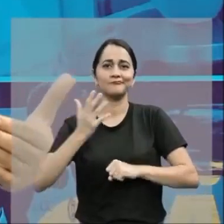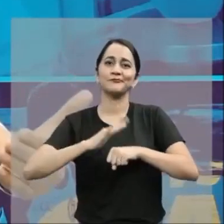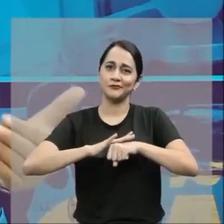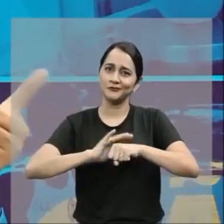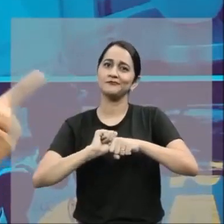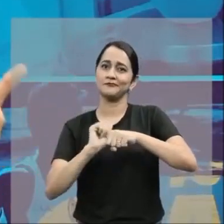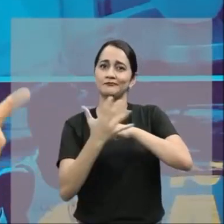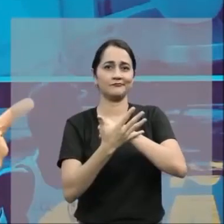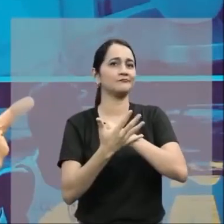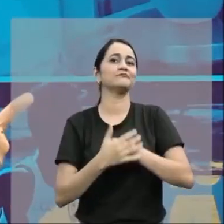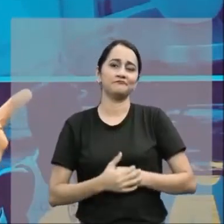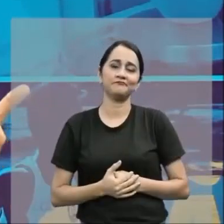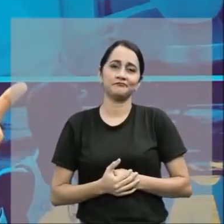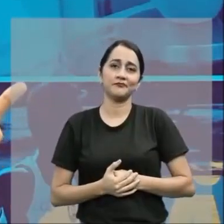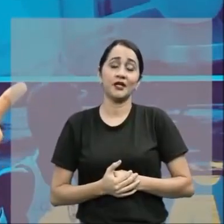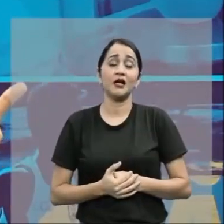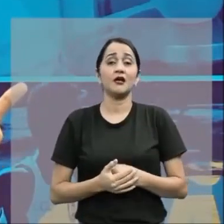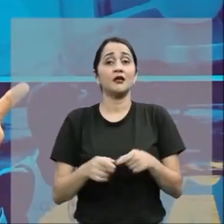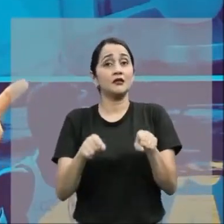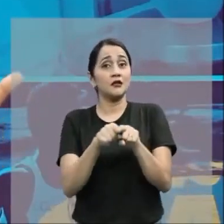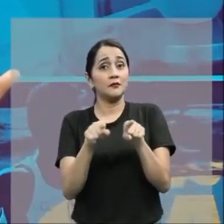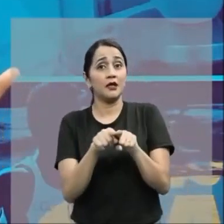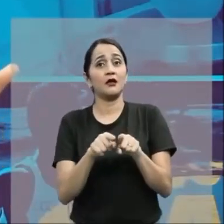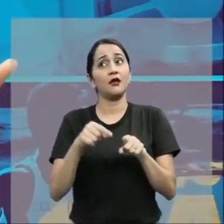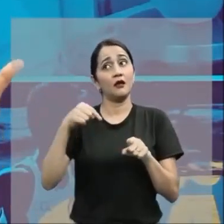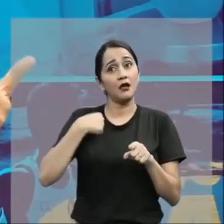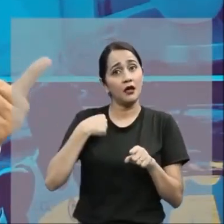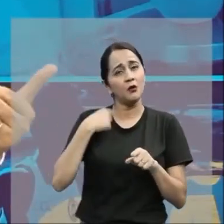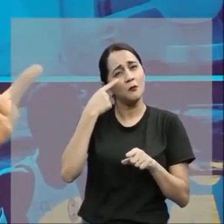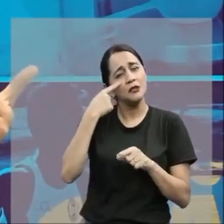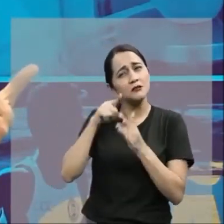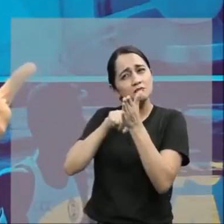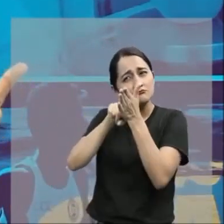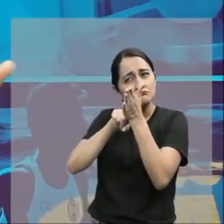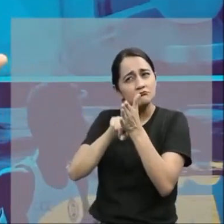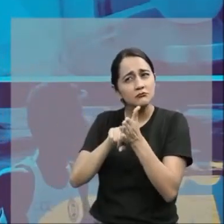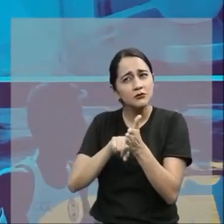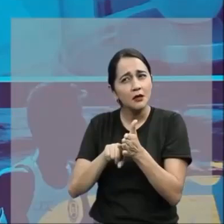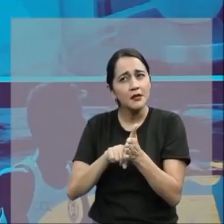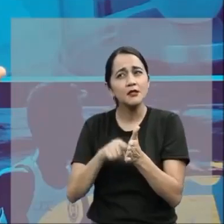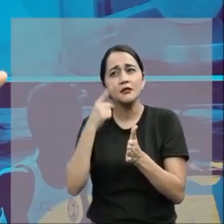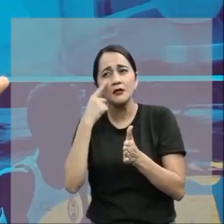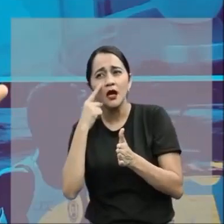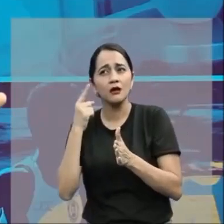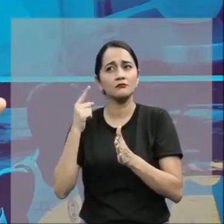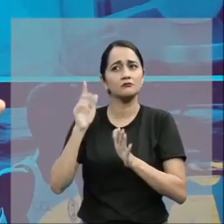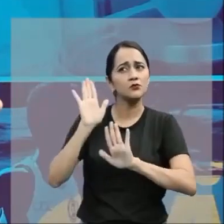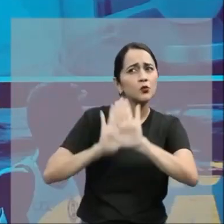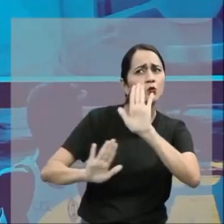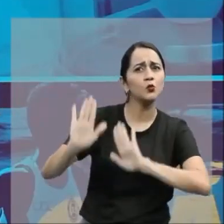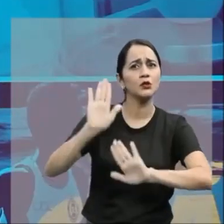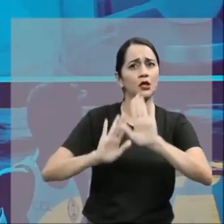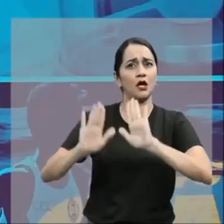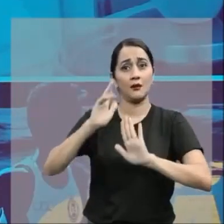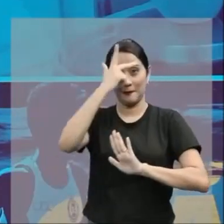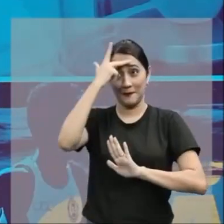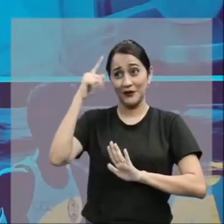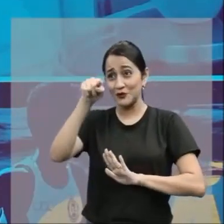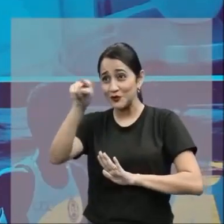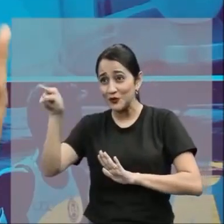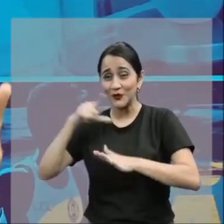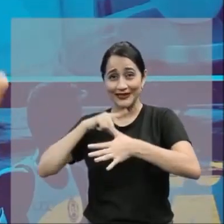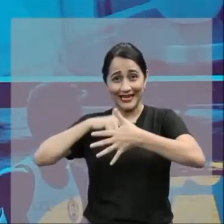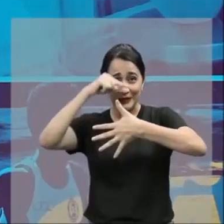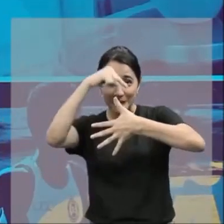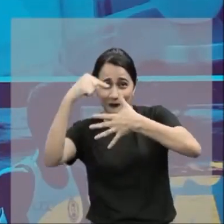pegar a doença é muito grande. Né? Então, nós temos exatamente que manter esse cuidado. A pessoa